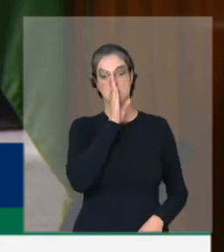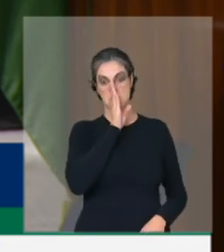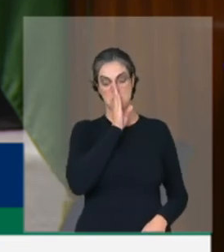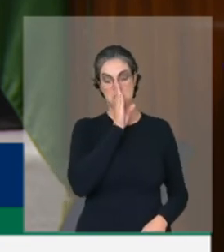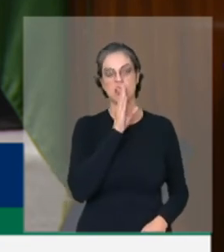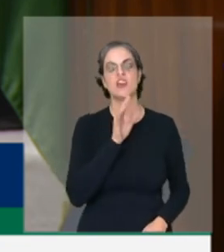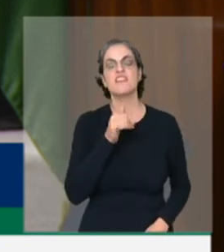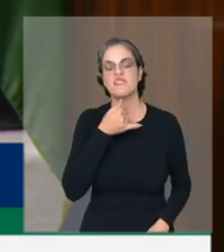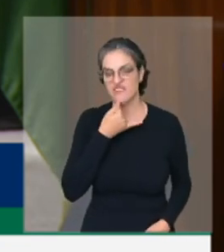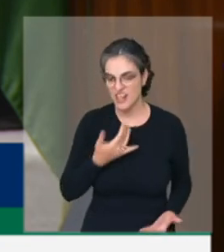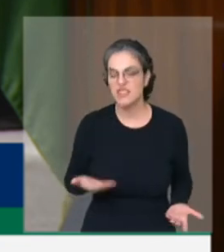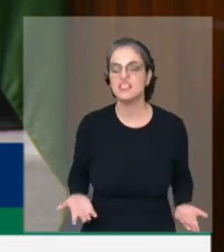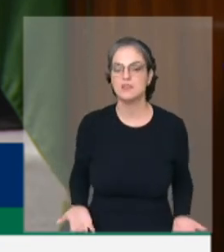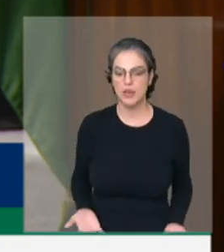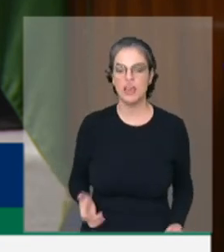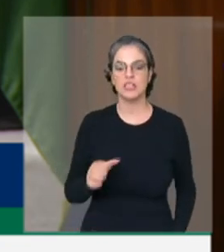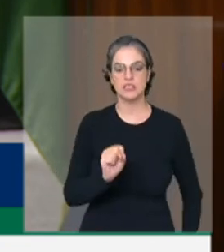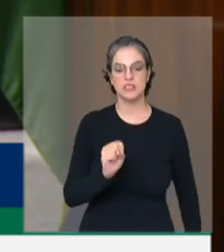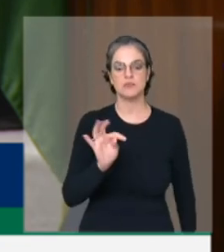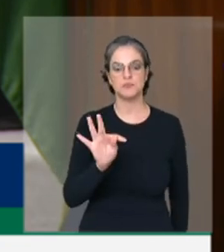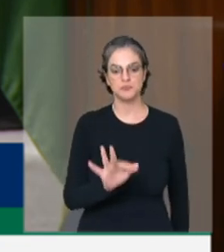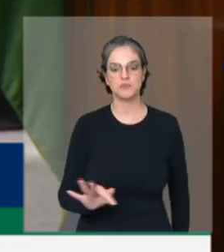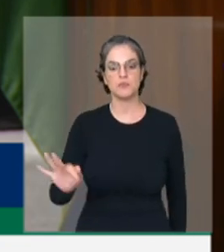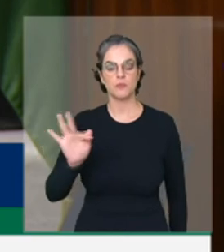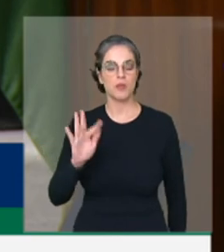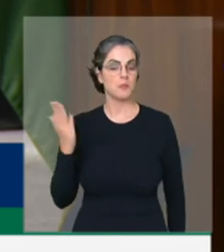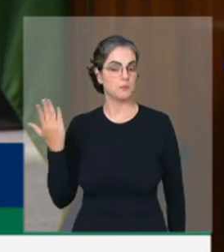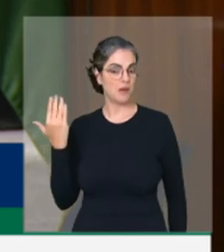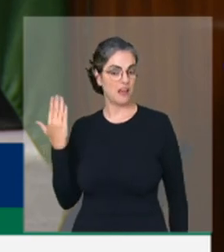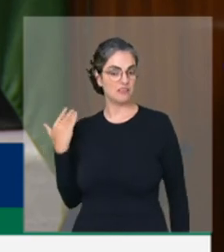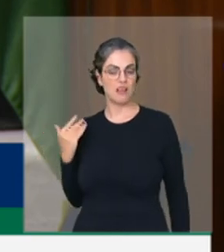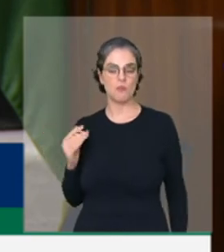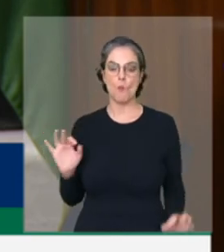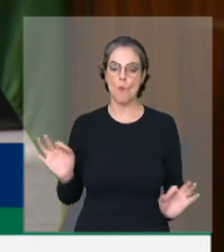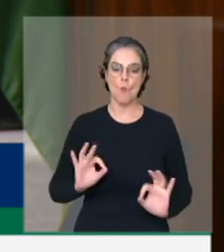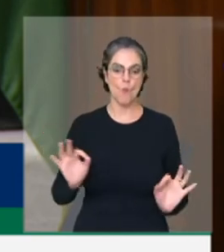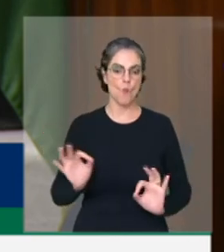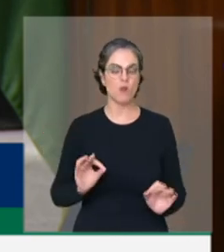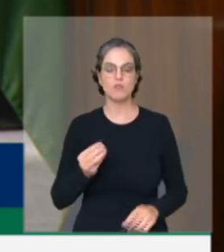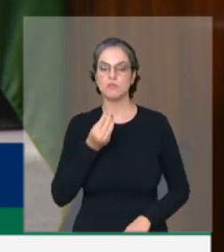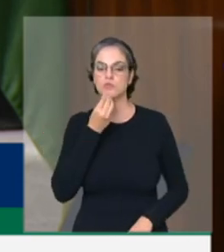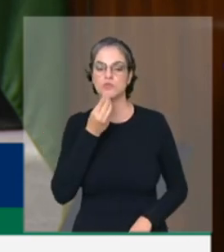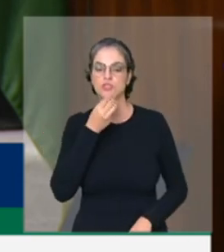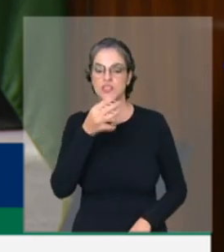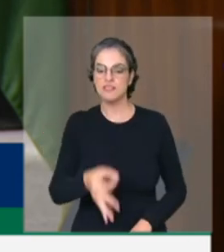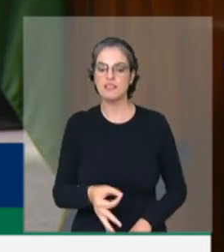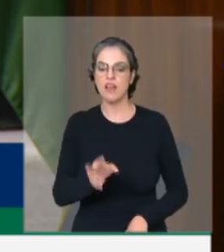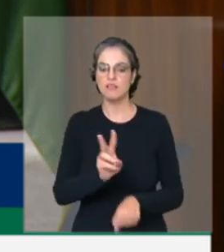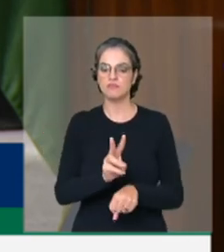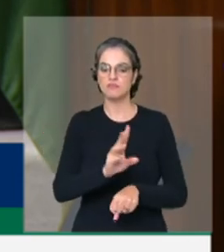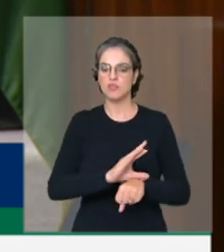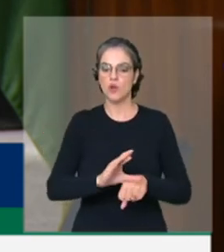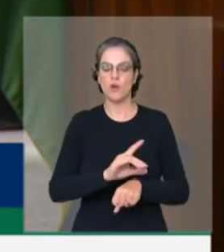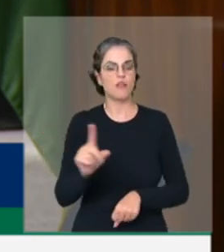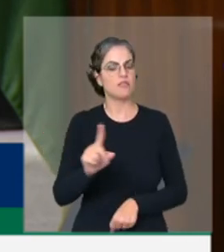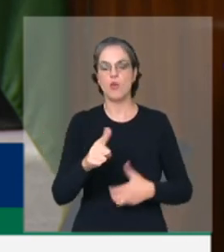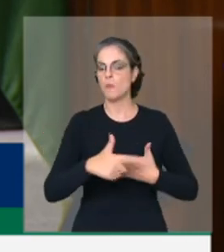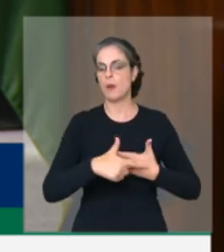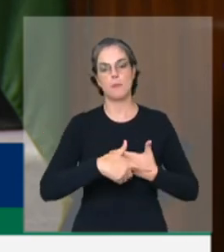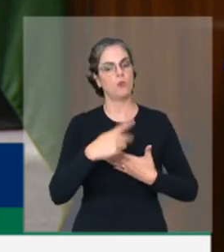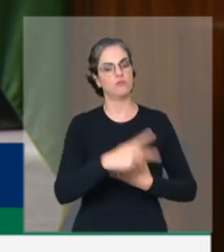E, infelizmente, o Supremo Tribunal Federal, que naquele momento deveria ser o guardião da Constituição, também não cumpriu o seu